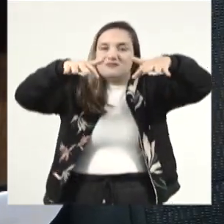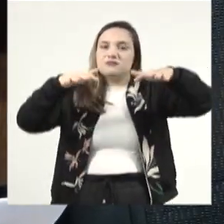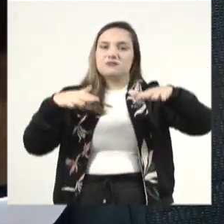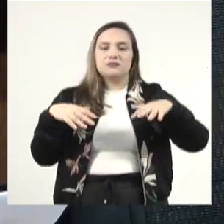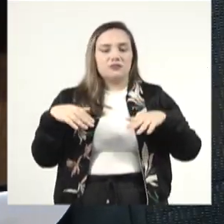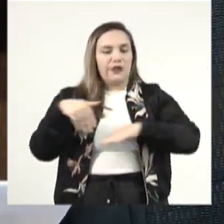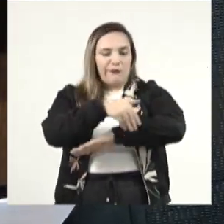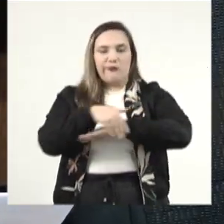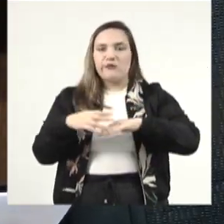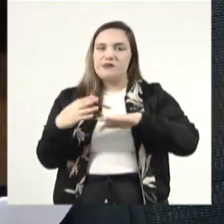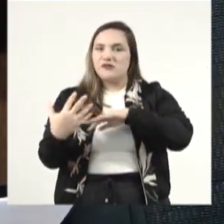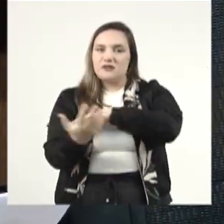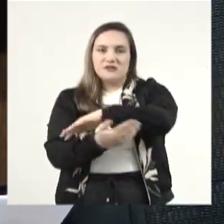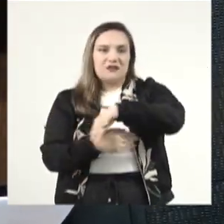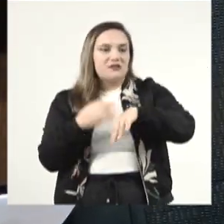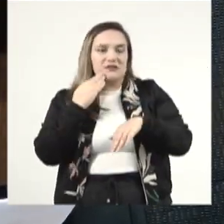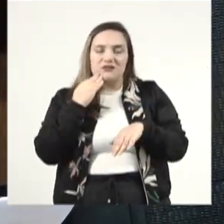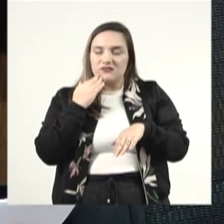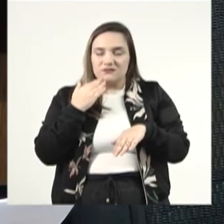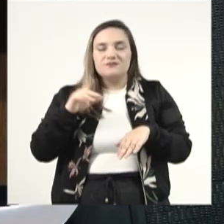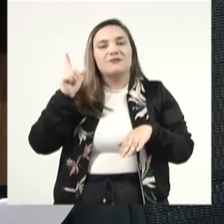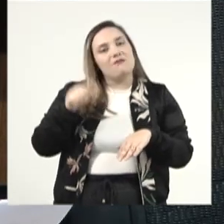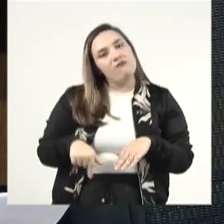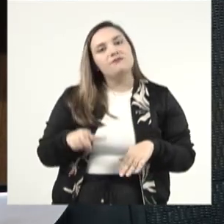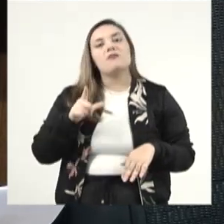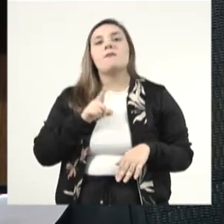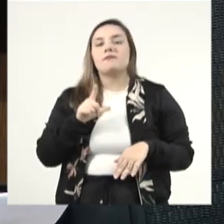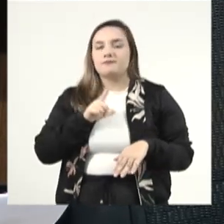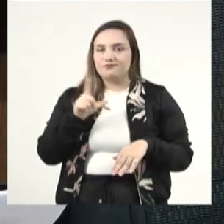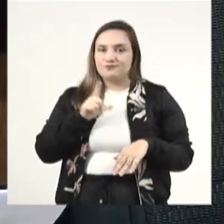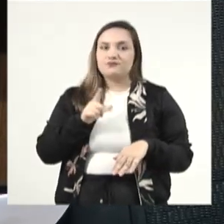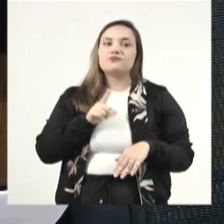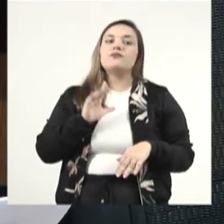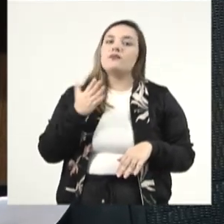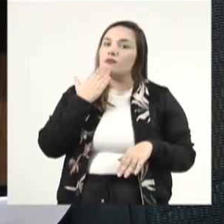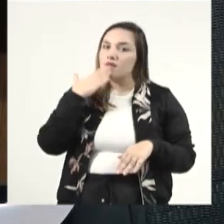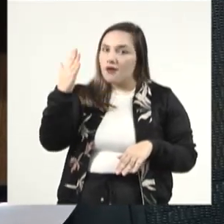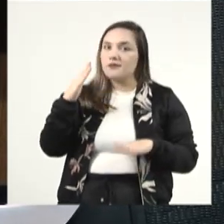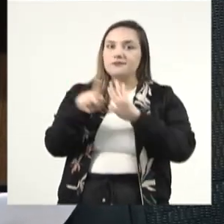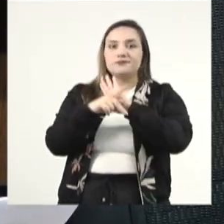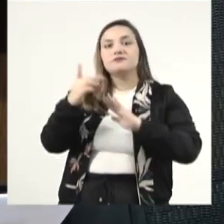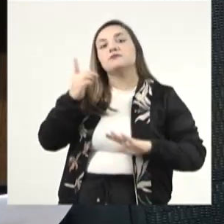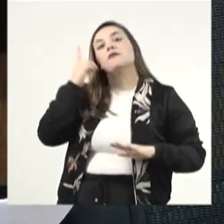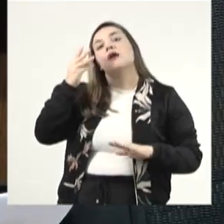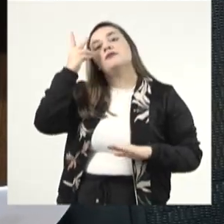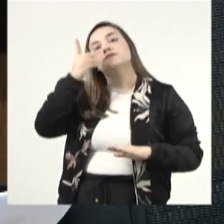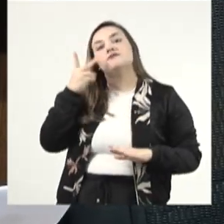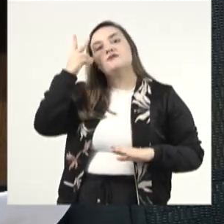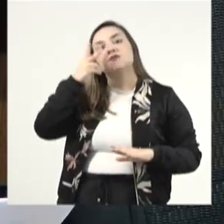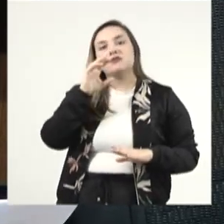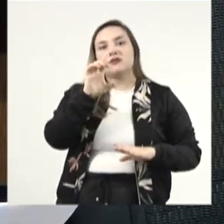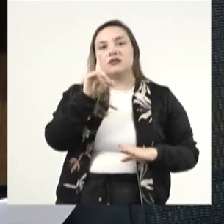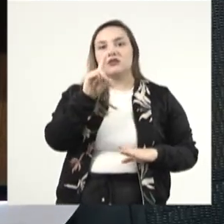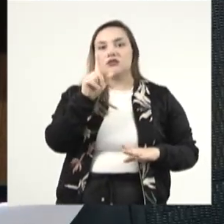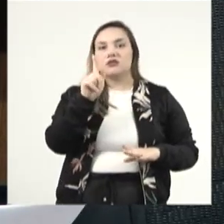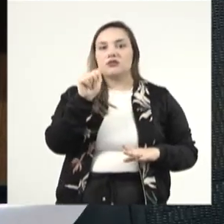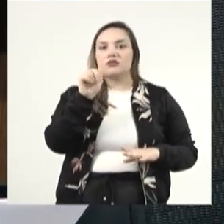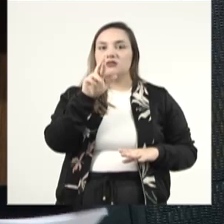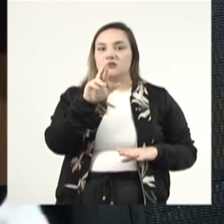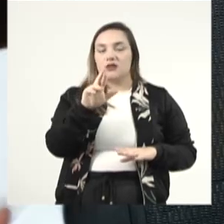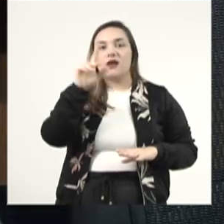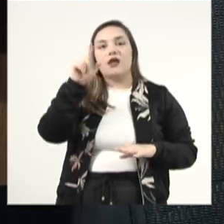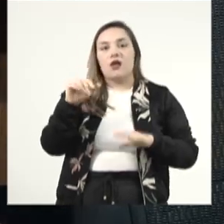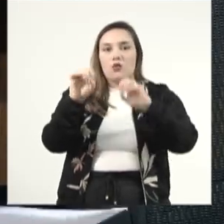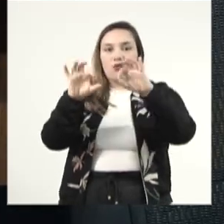enxurradas. O pleito encontra-se justificativa em atendimento à solicitação do vereador Edgar José de Lima, por meio do ofício